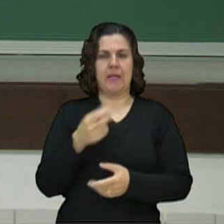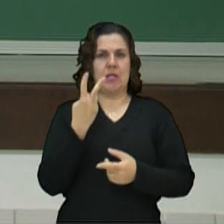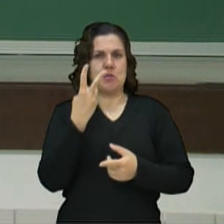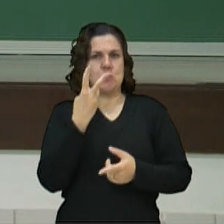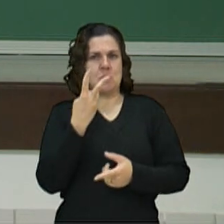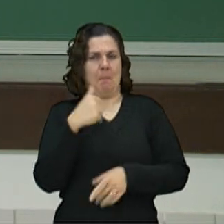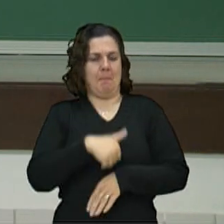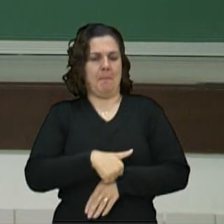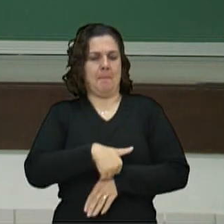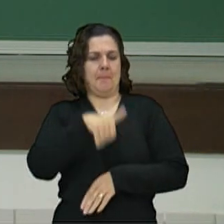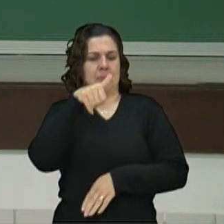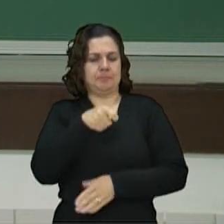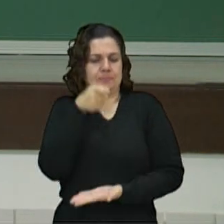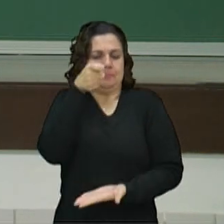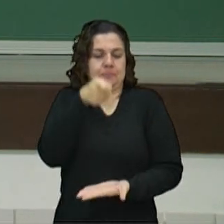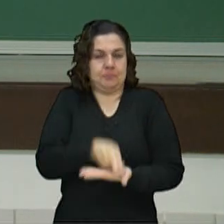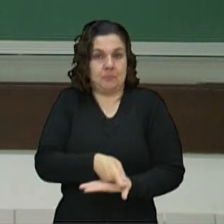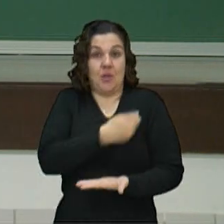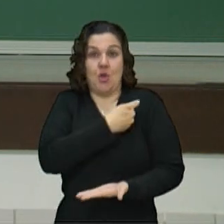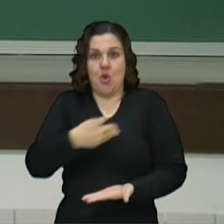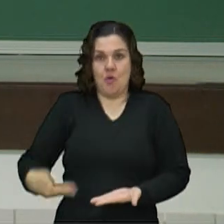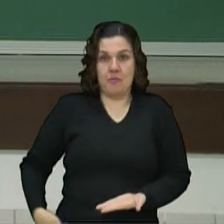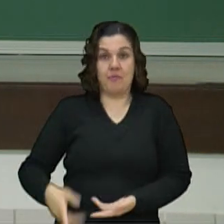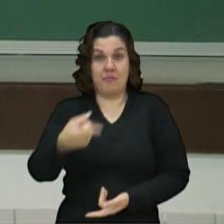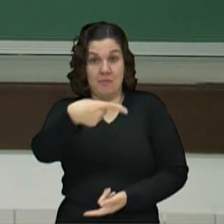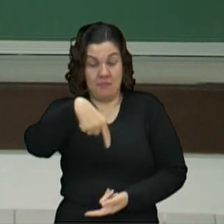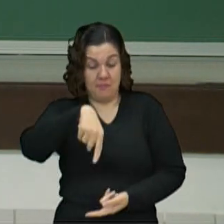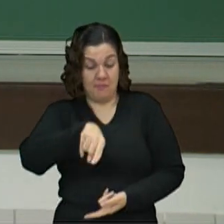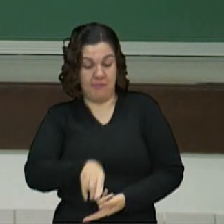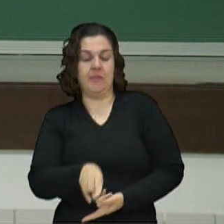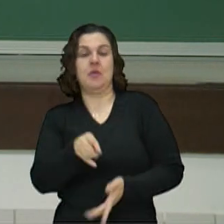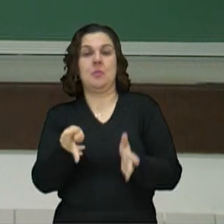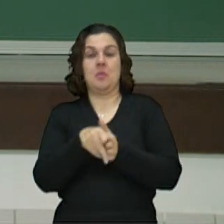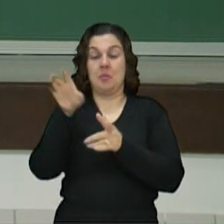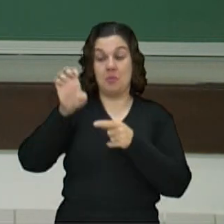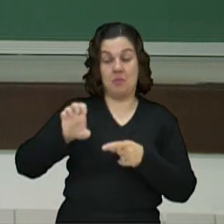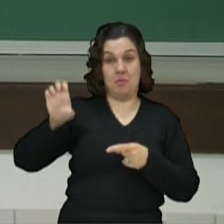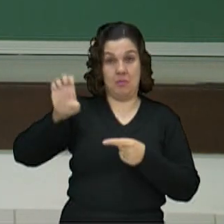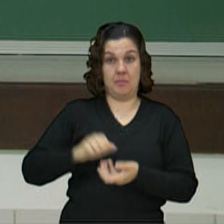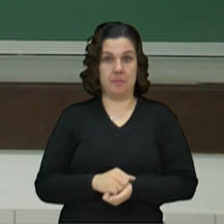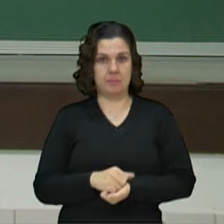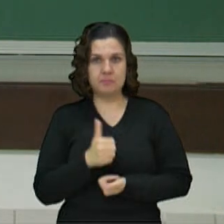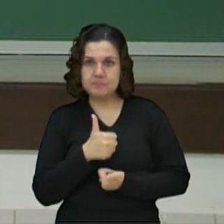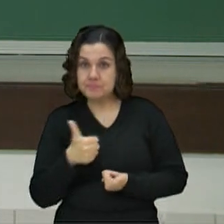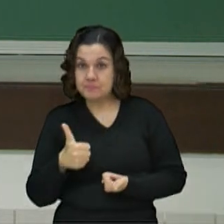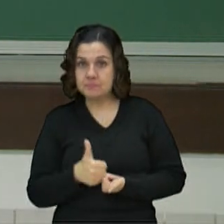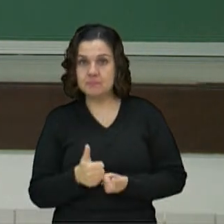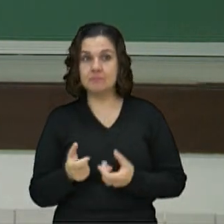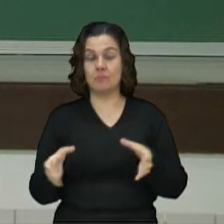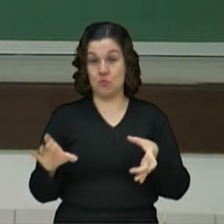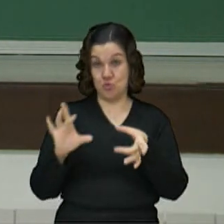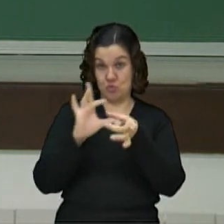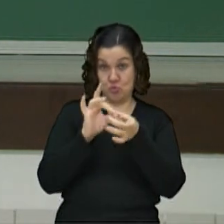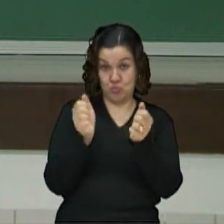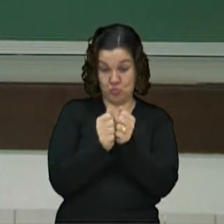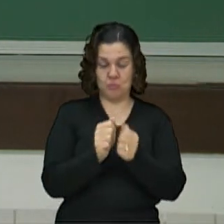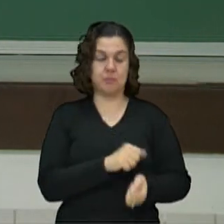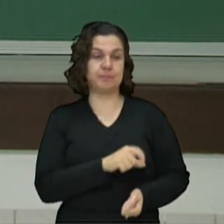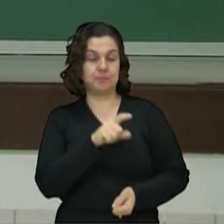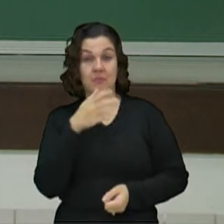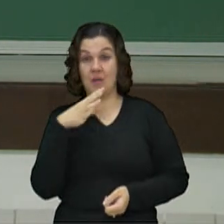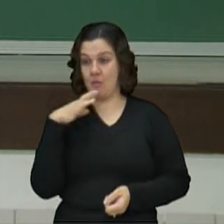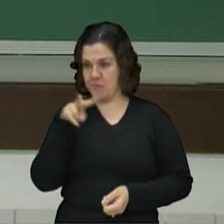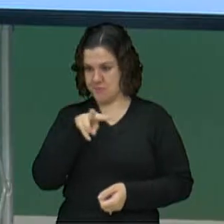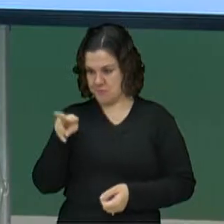Duas das maiores expressões de governos totalitários na Europa. Ok? Reunidos. Então, conheceu